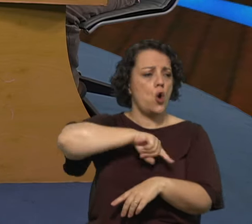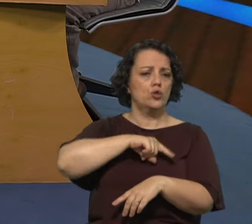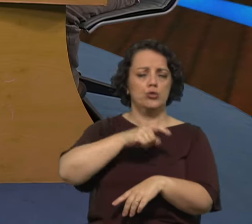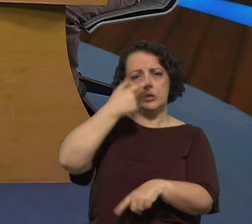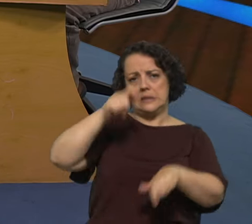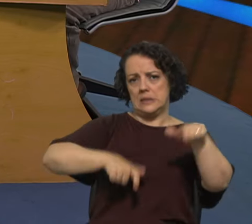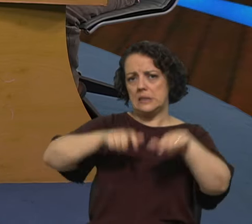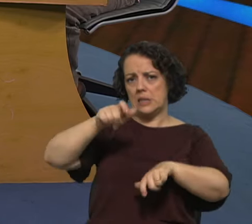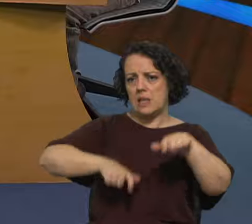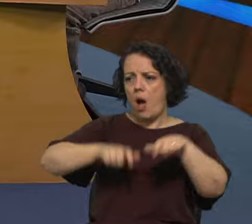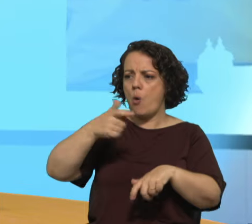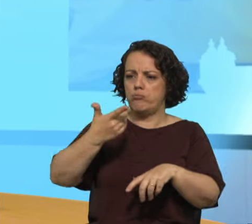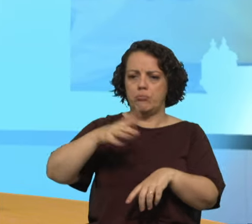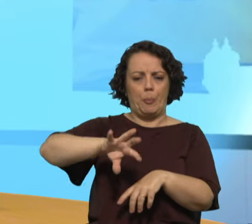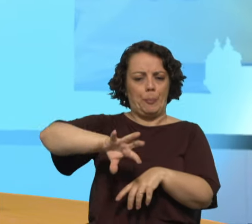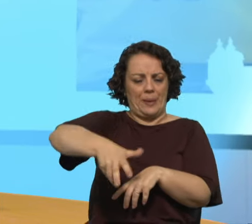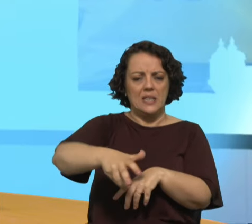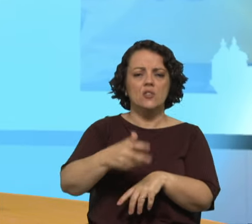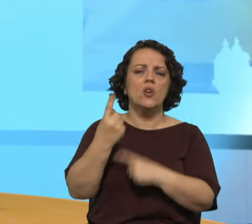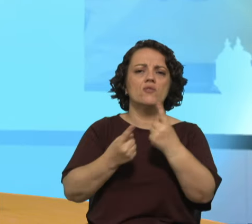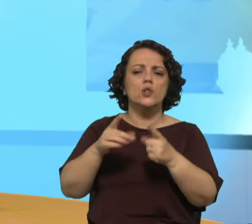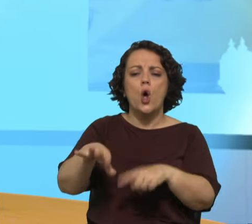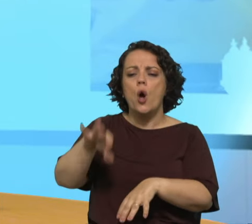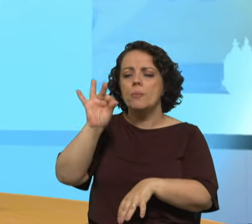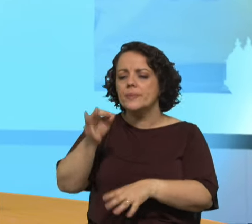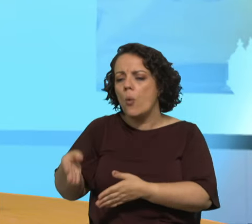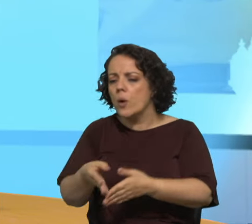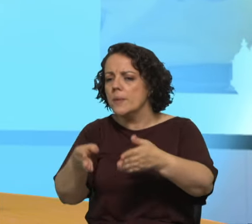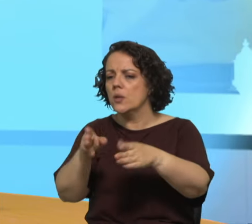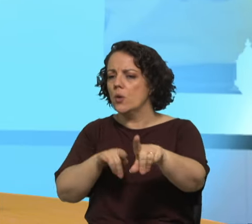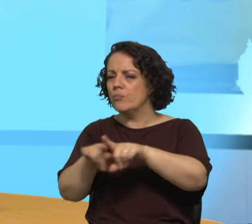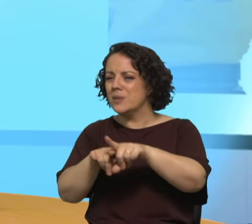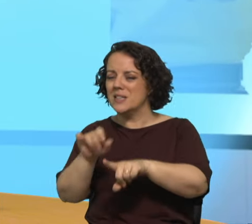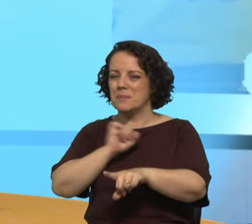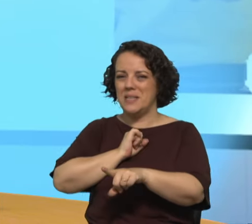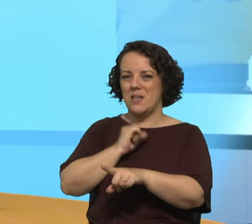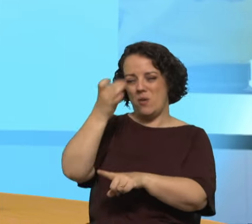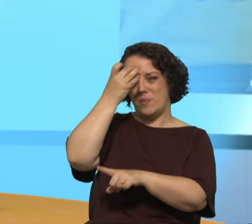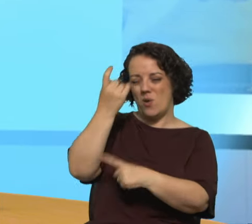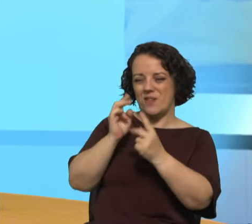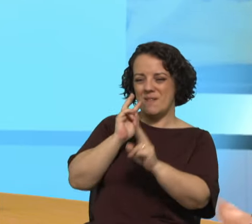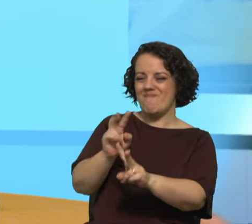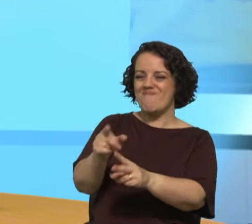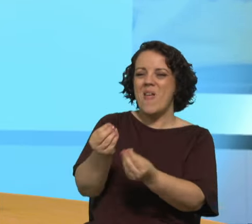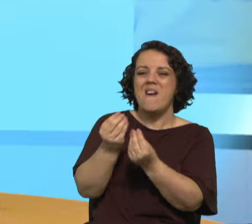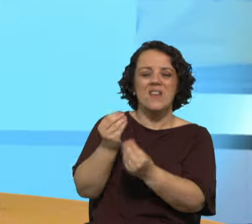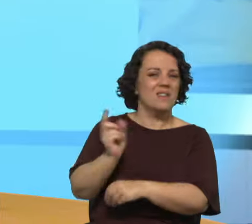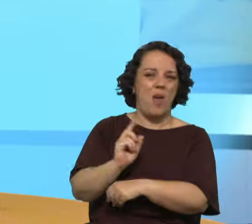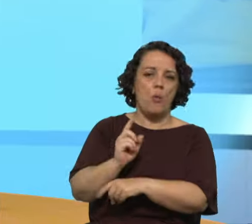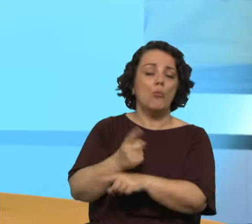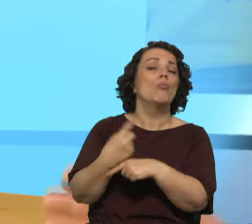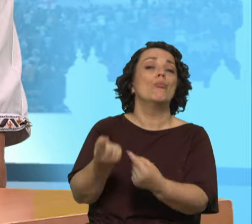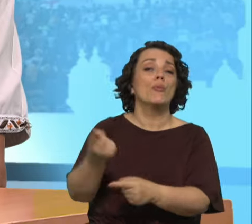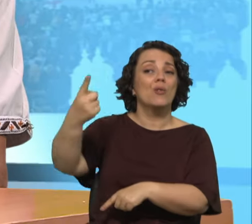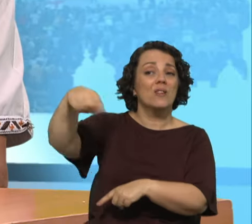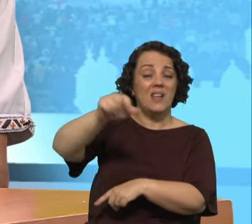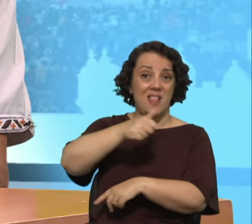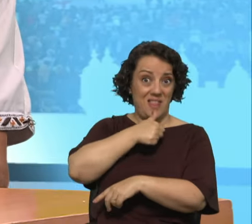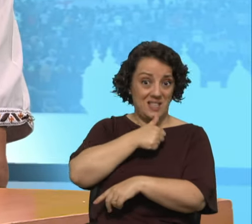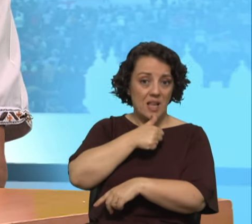e e enquanto países muitas das opções políticas na minha opinião deixam muito a desejar porque optam sobretudo por